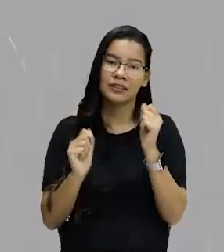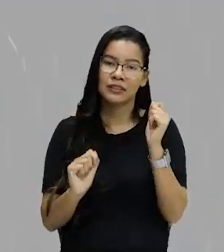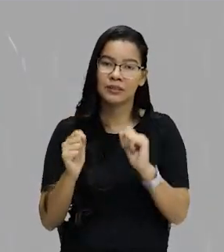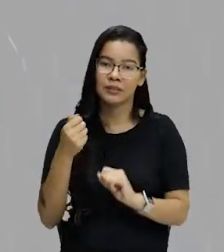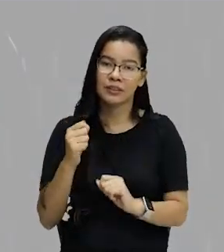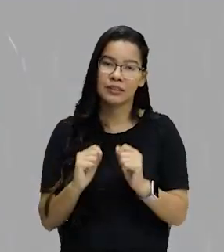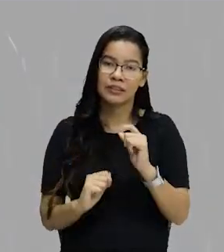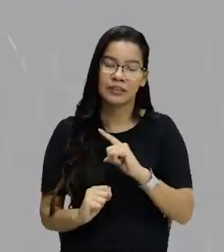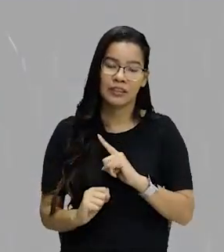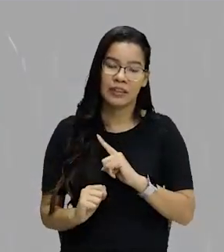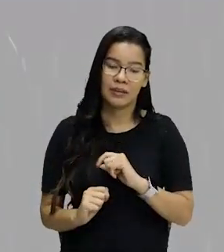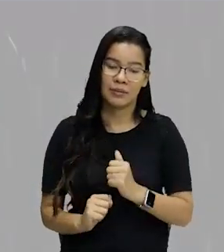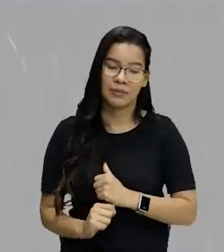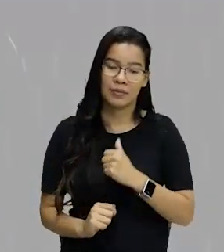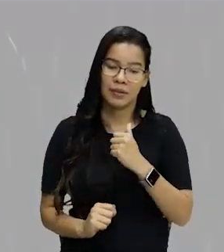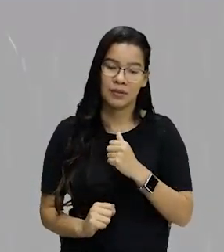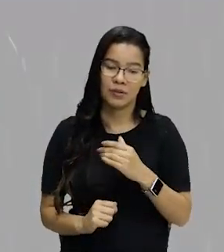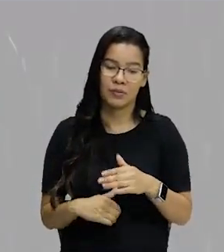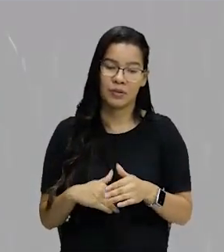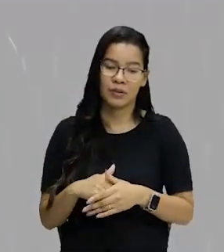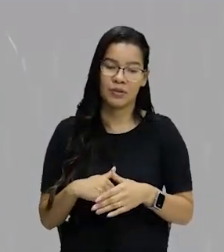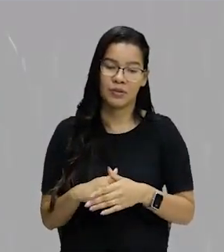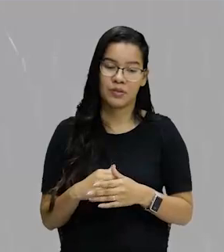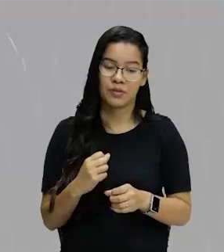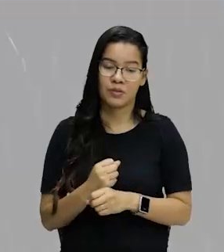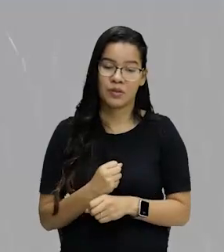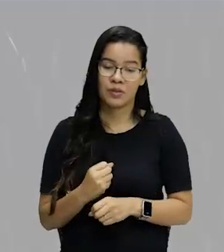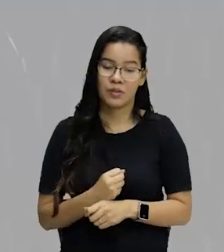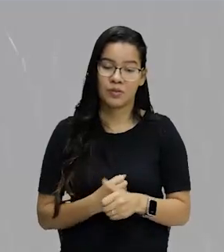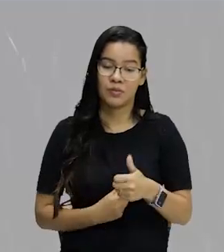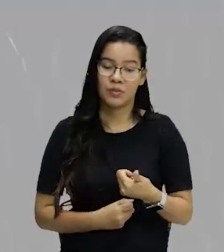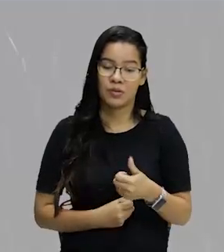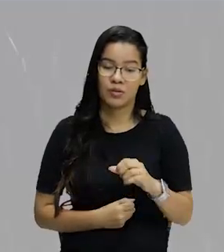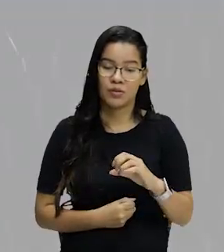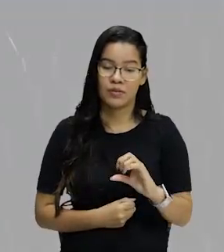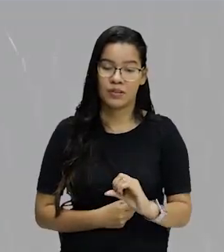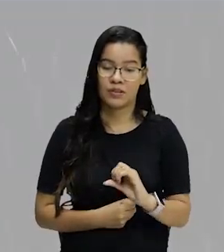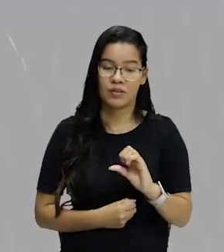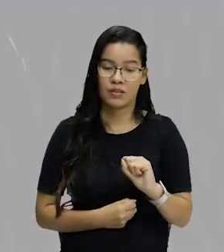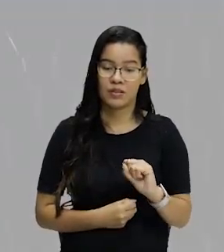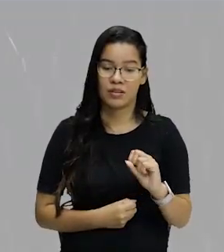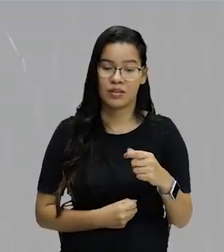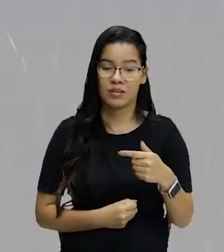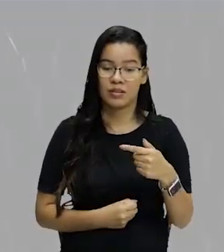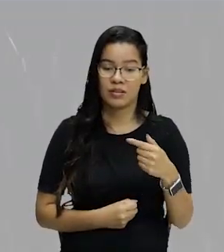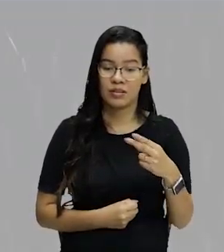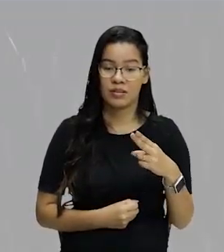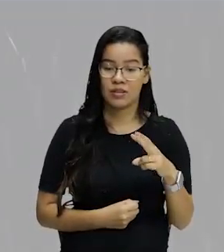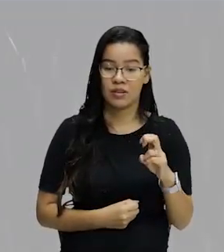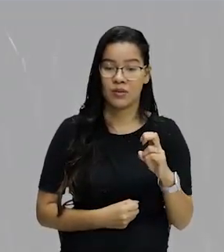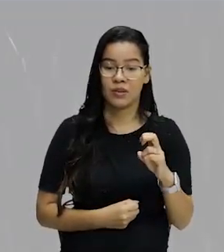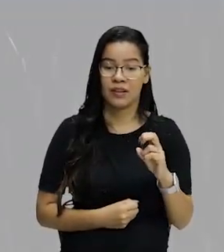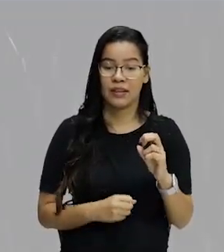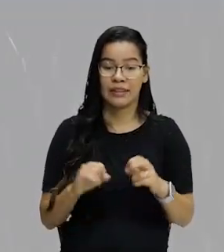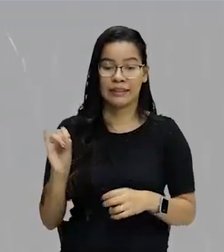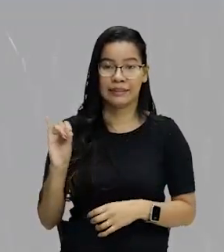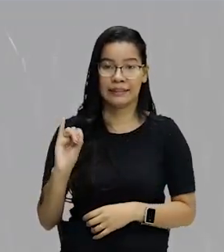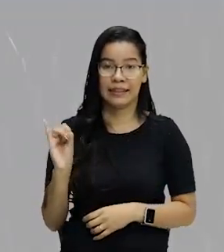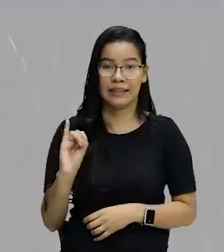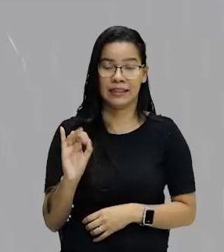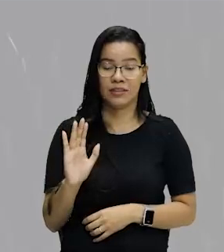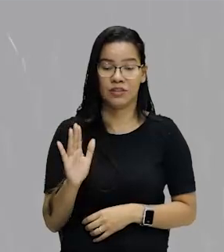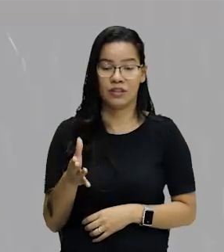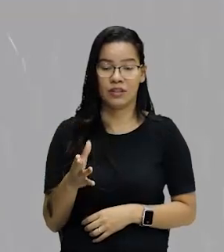teve a sua primeira competição no ano de 1985 na Itália. Em